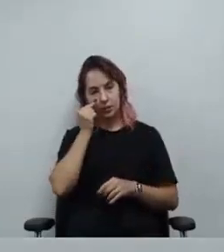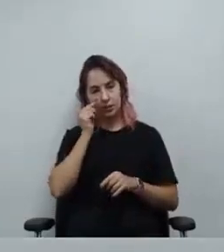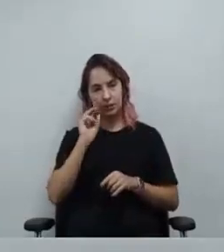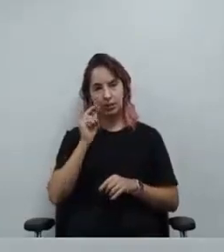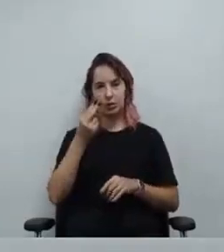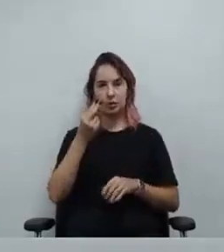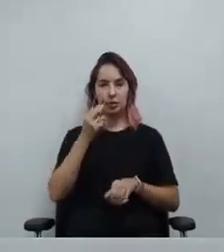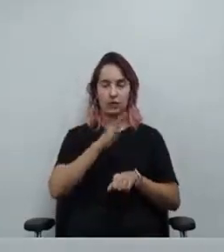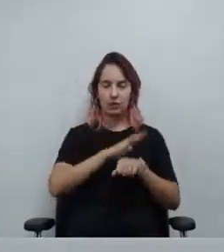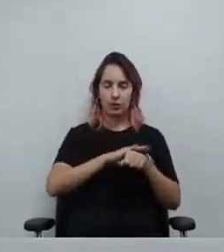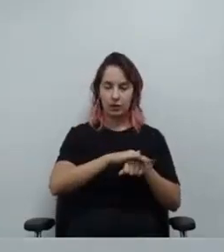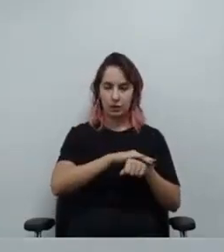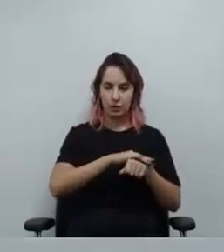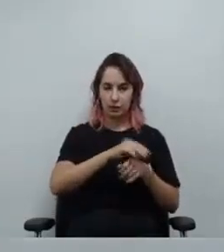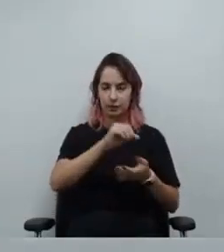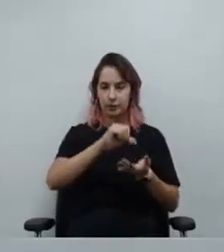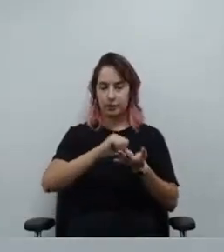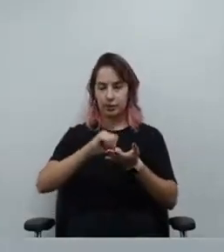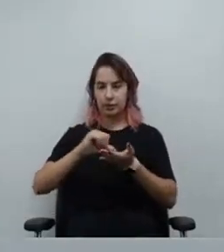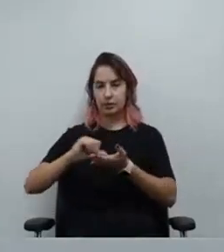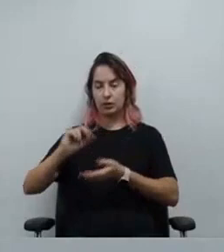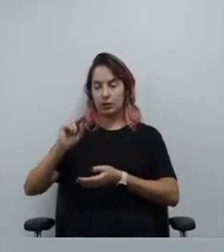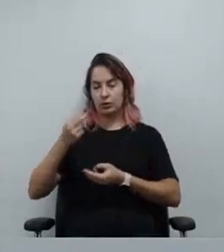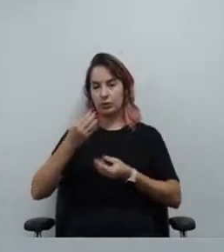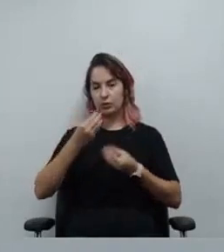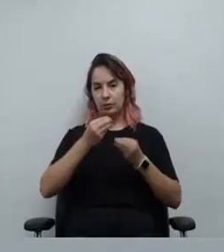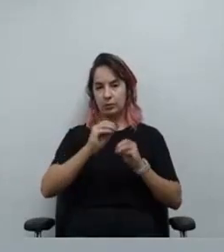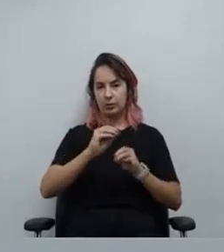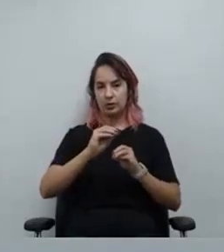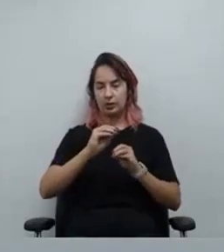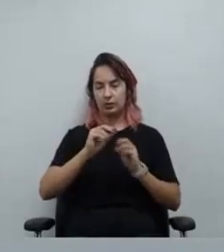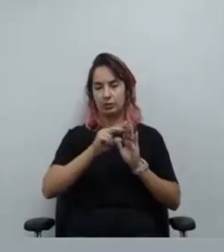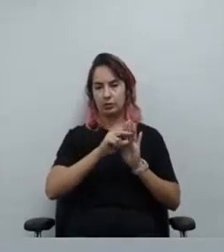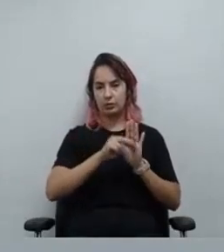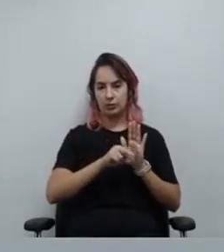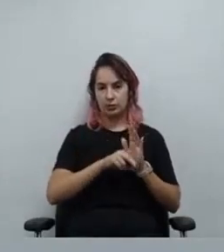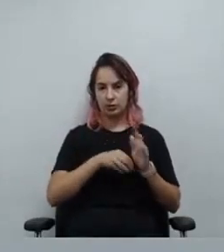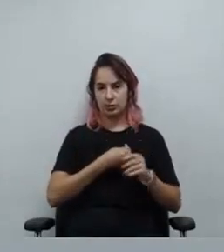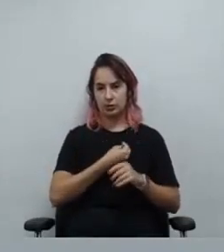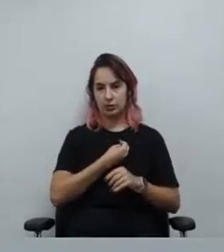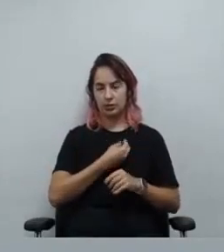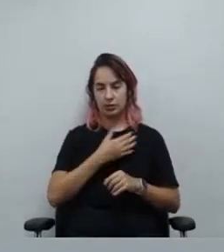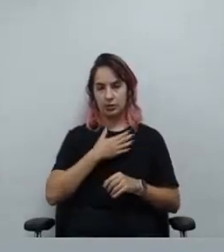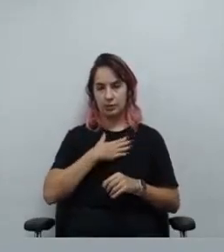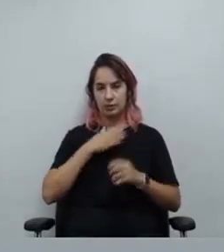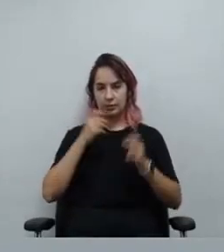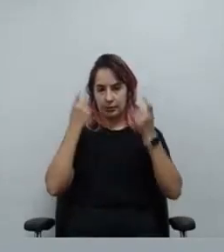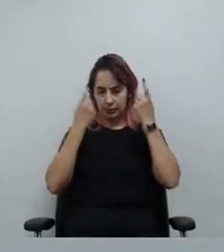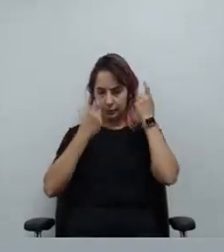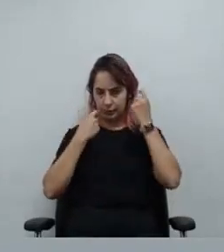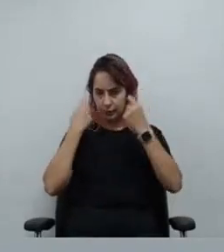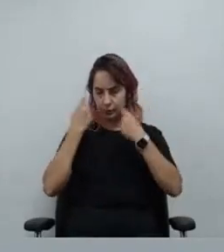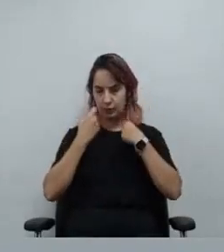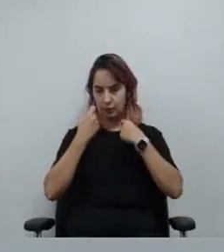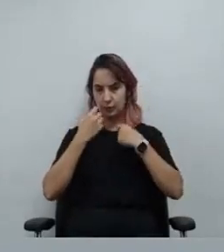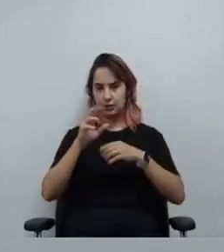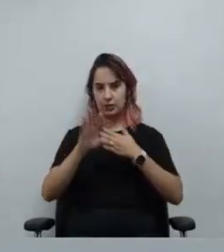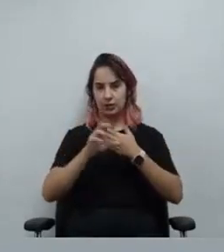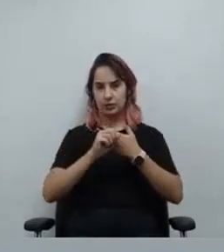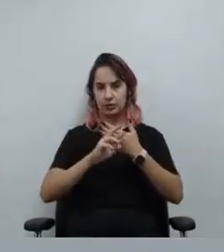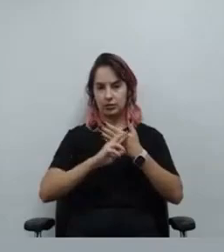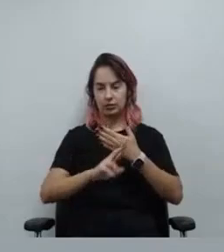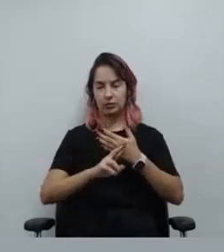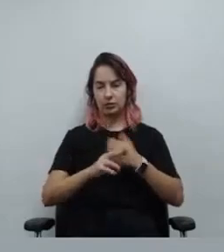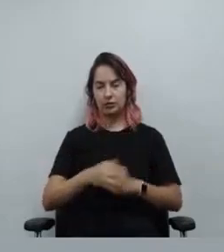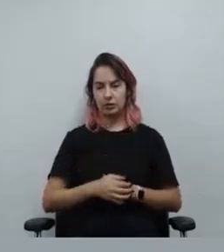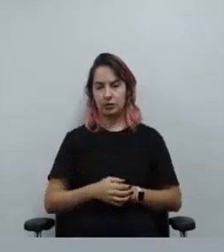as unidades, de aplicação desses protocolos que já existem. E aqui só reforço uma preocupação da ouvidoria, que ficou muito evidente, viu, conselheiro